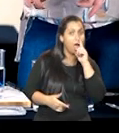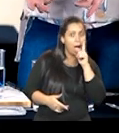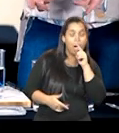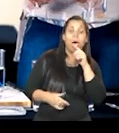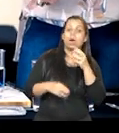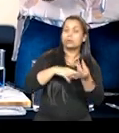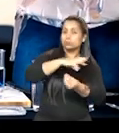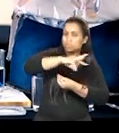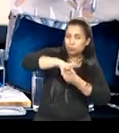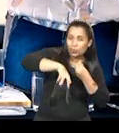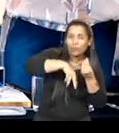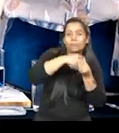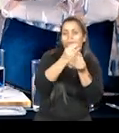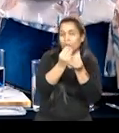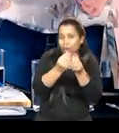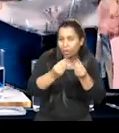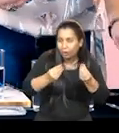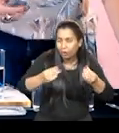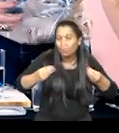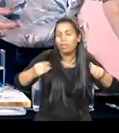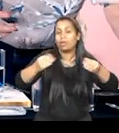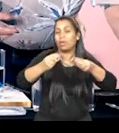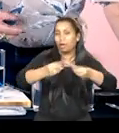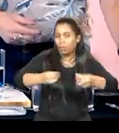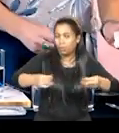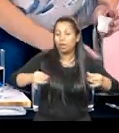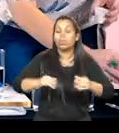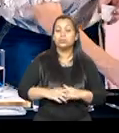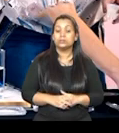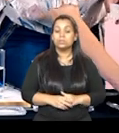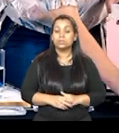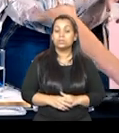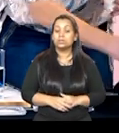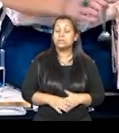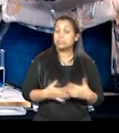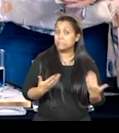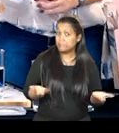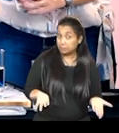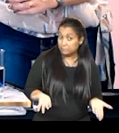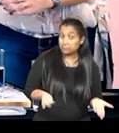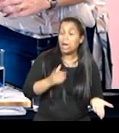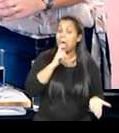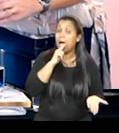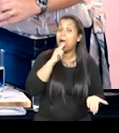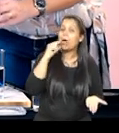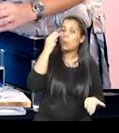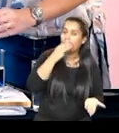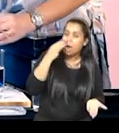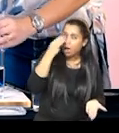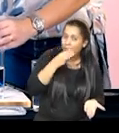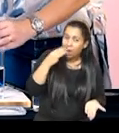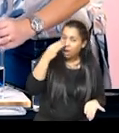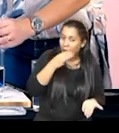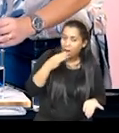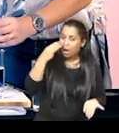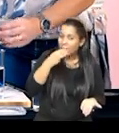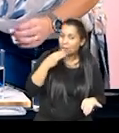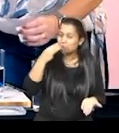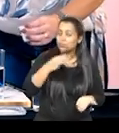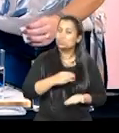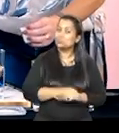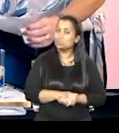excelente solvente, que ela vai descompactar essas partículas. Será que a água com açúcar, depois de